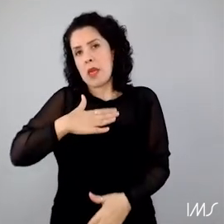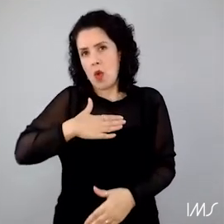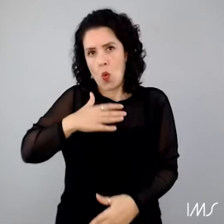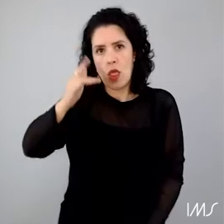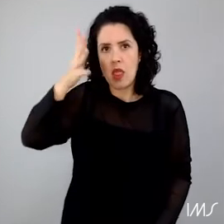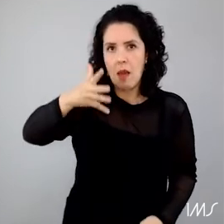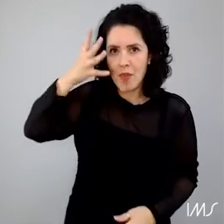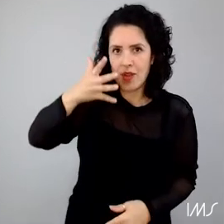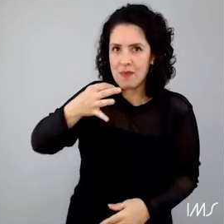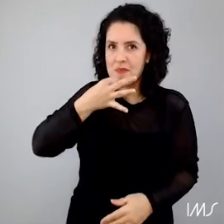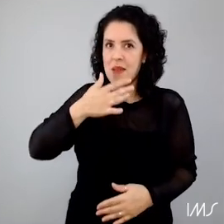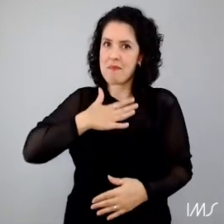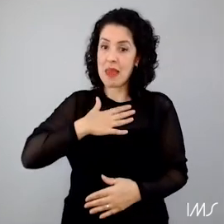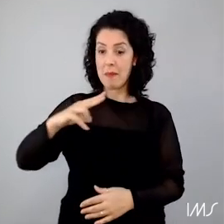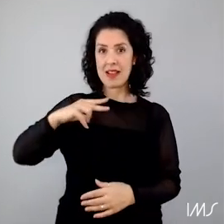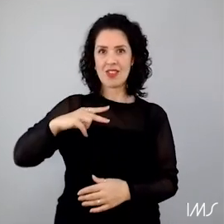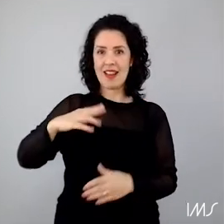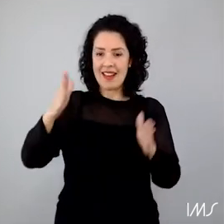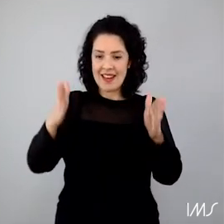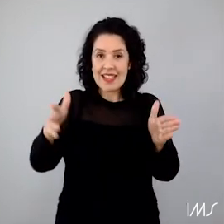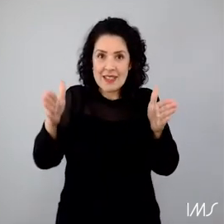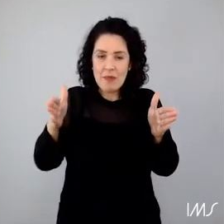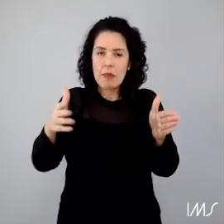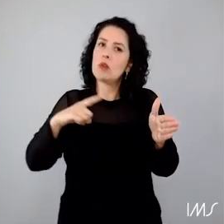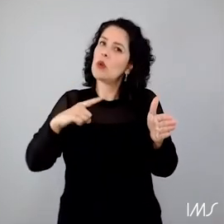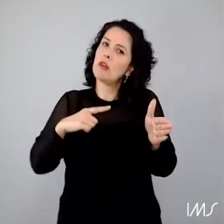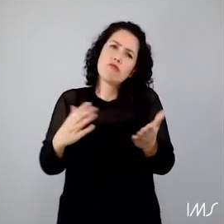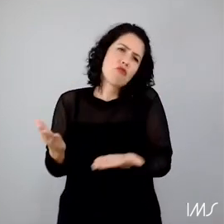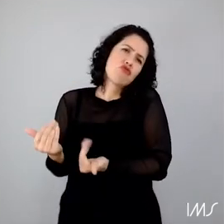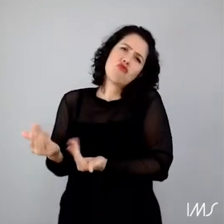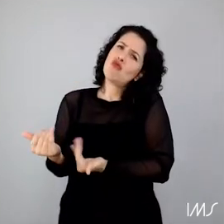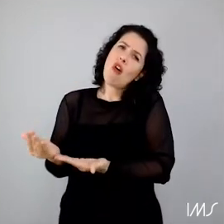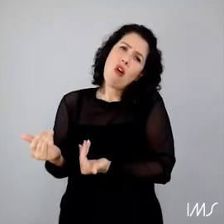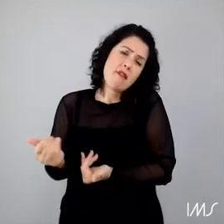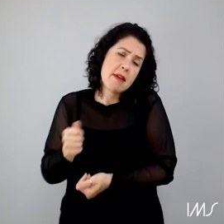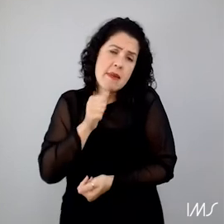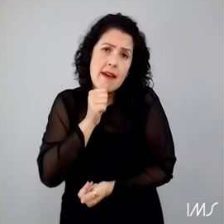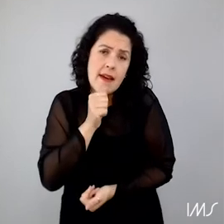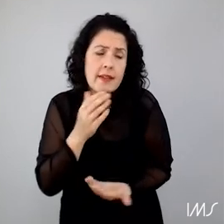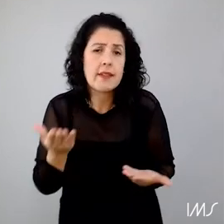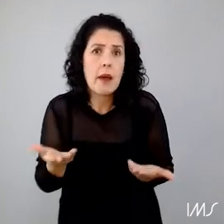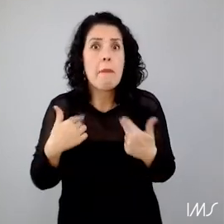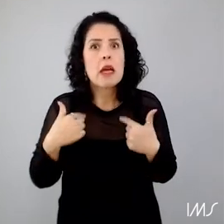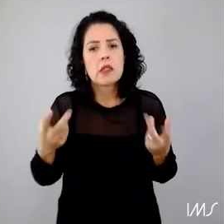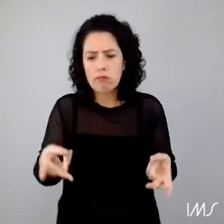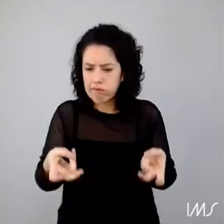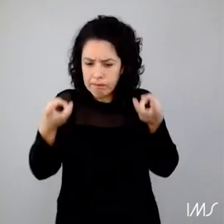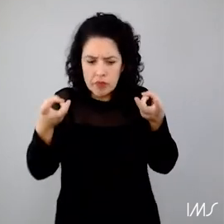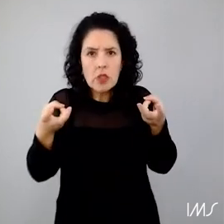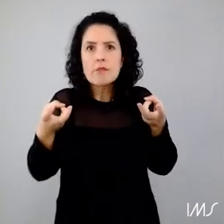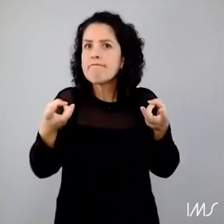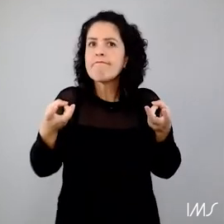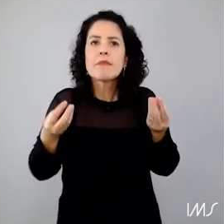que, naquele momento exatamente, né, penetra no campo da fotografia, e observa, então,